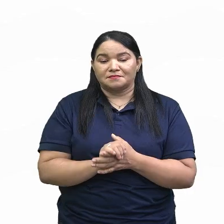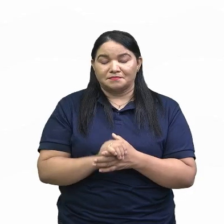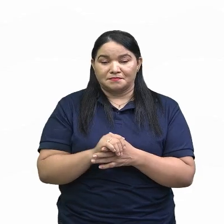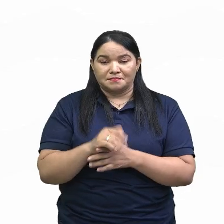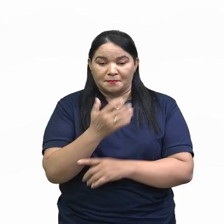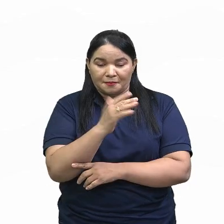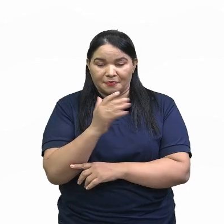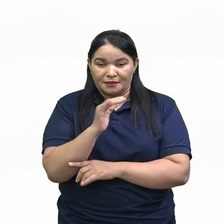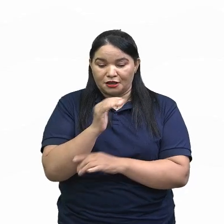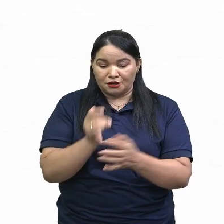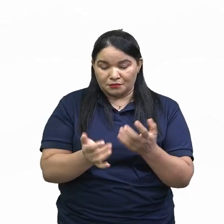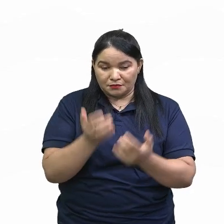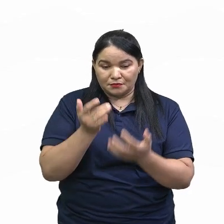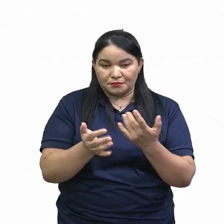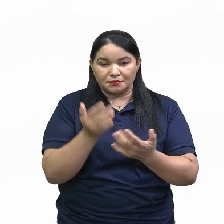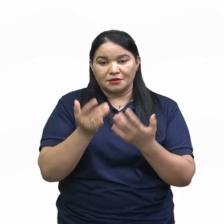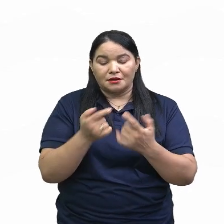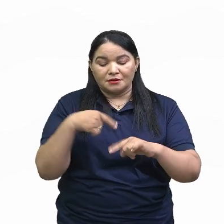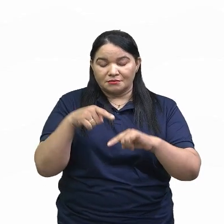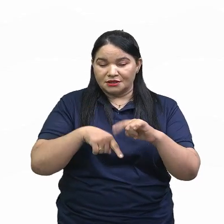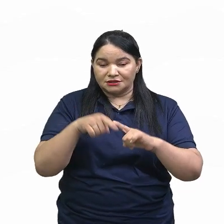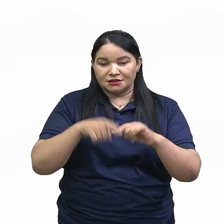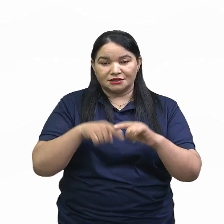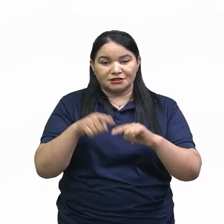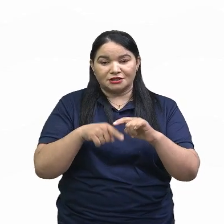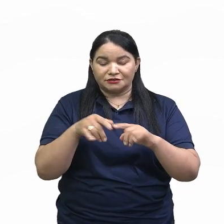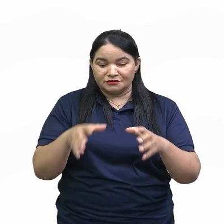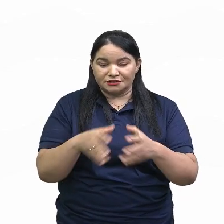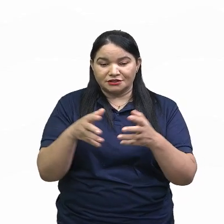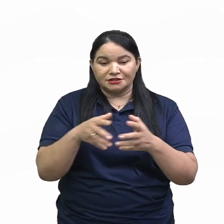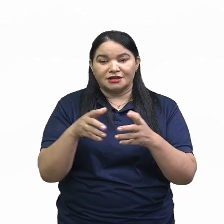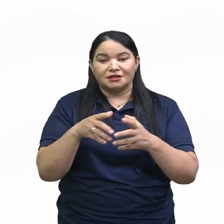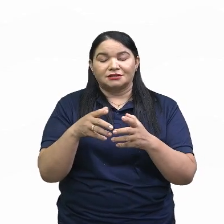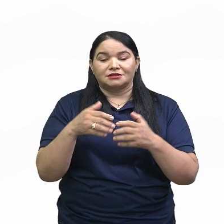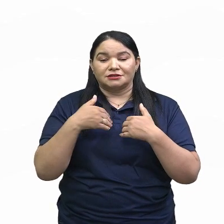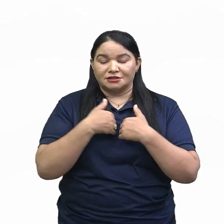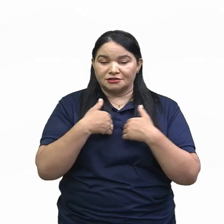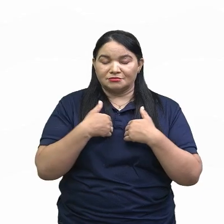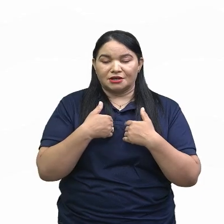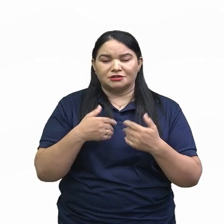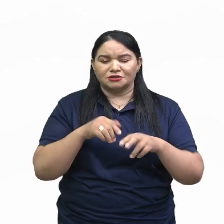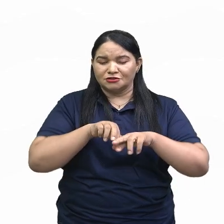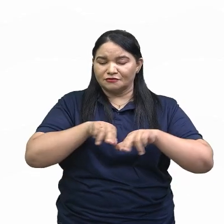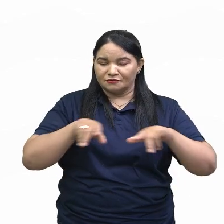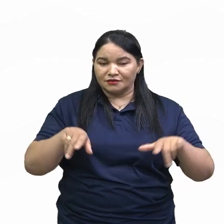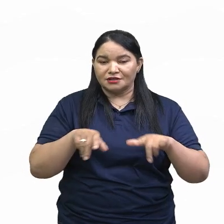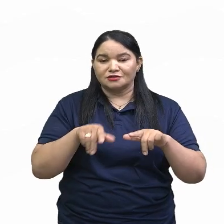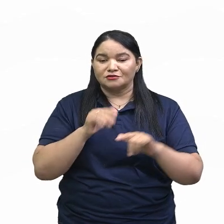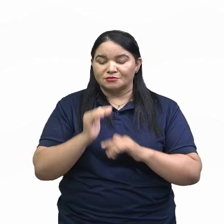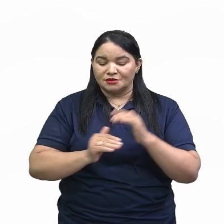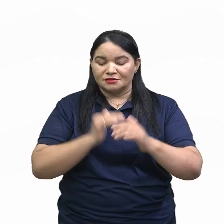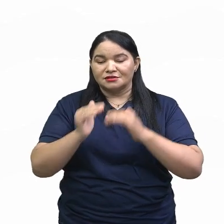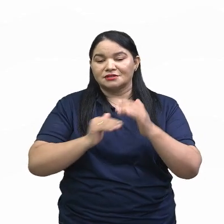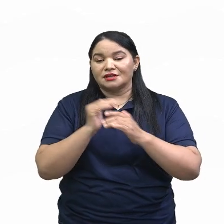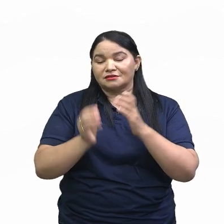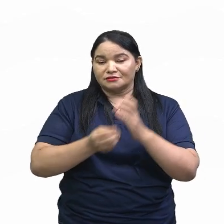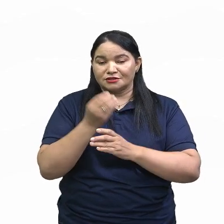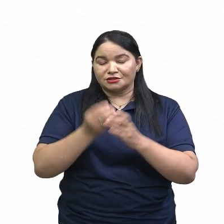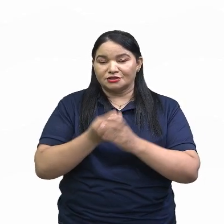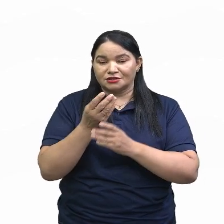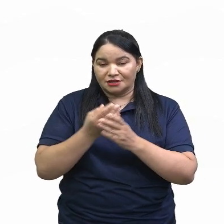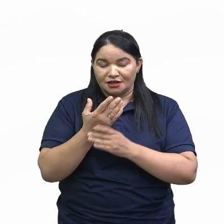plantas, madeiras, materiais vegetais e animais. Existem diversos processos que geram